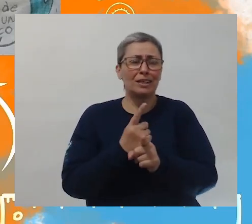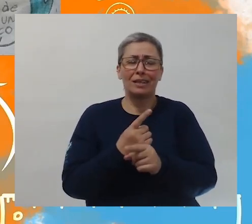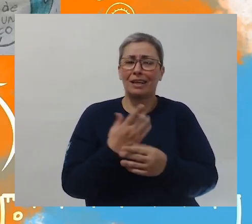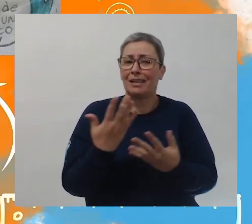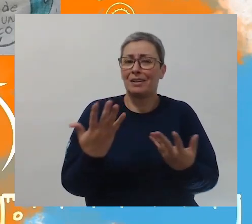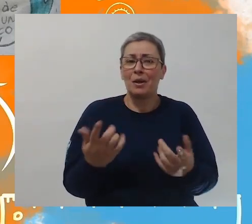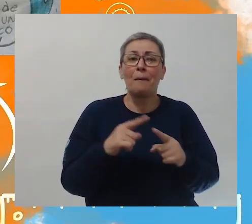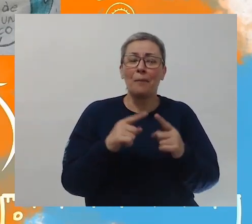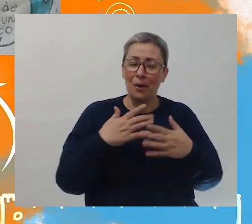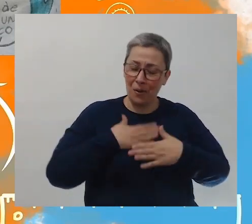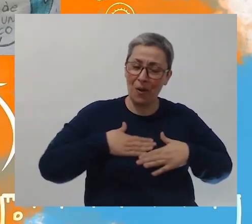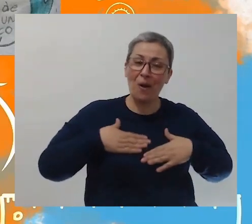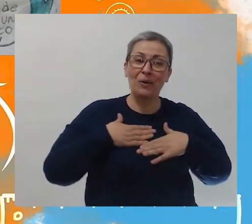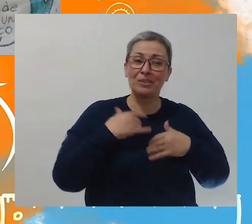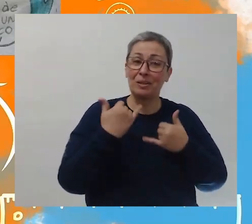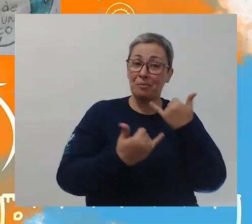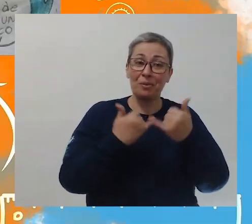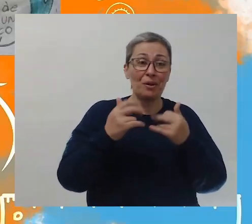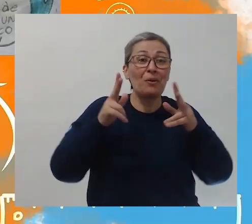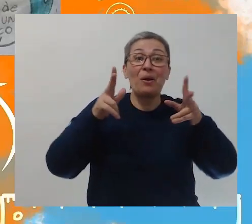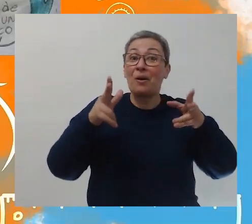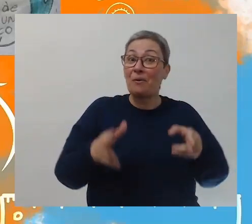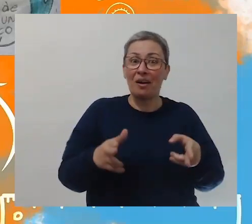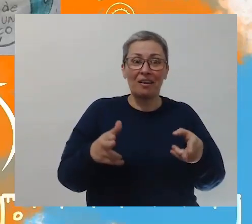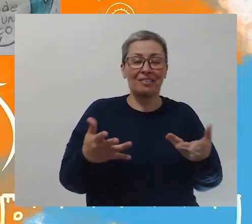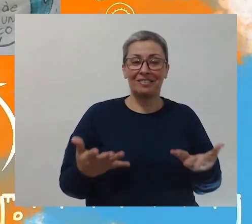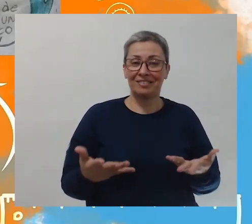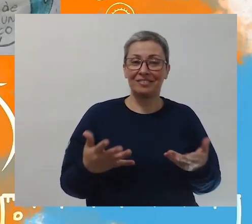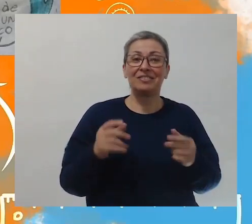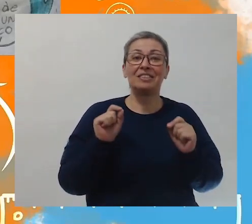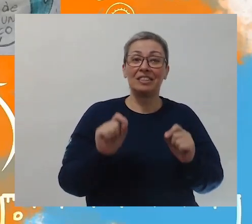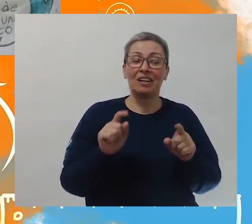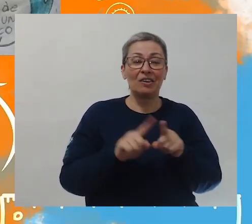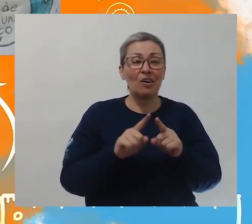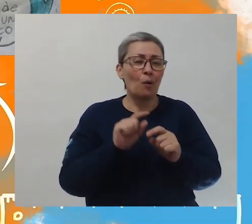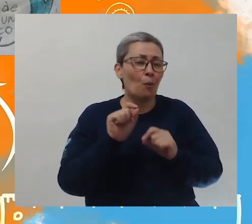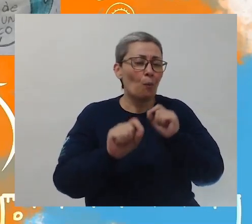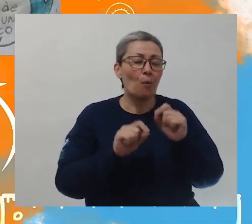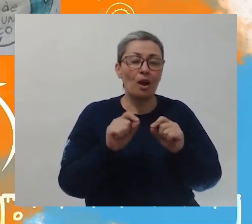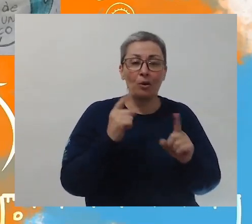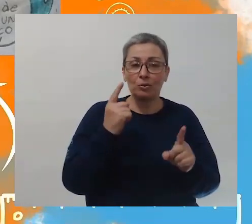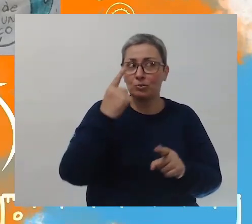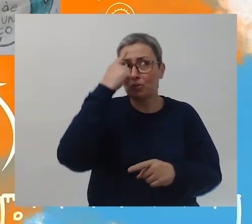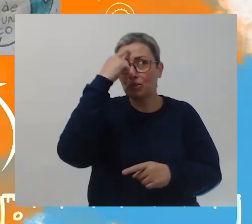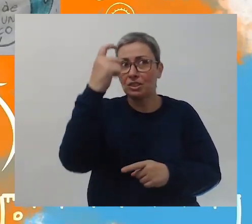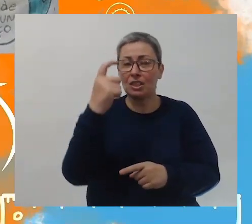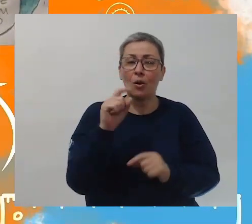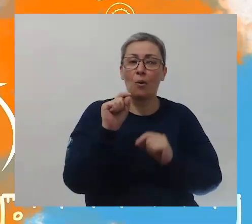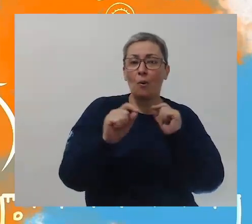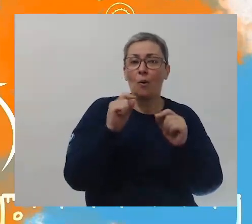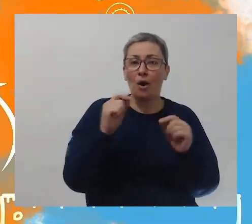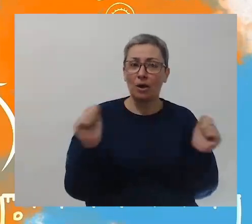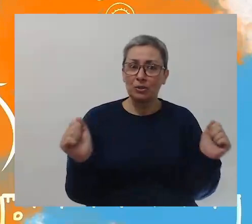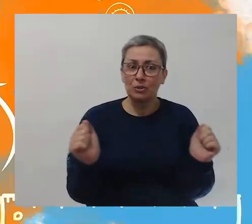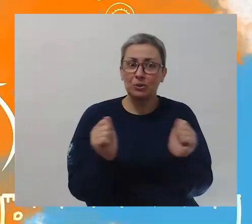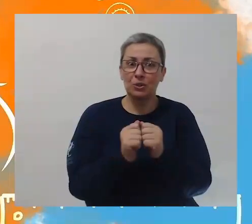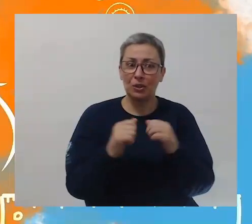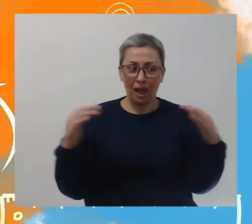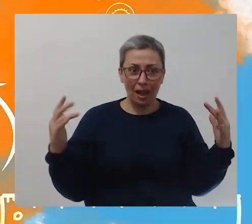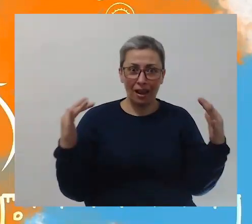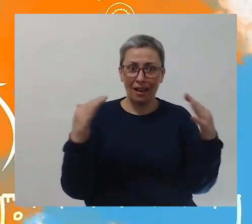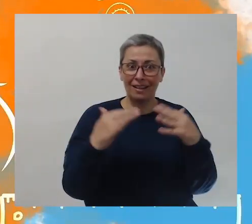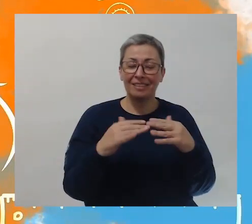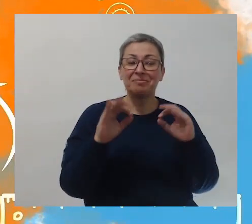tenham se visto e gostam de brincar das mesmas coisas. Que tal um dia pensarmos em juntar toda